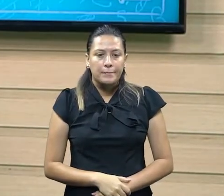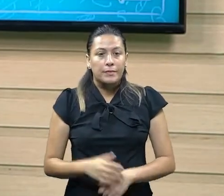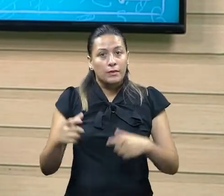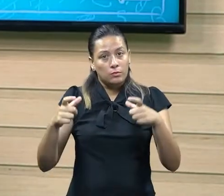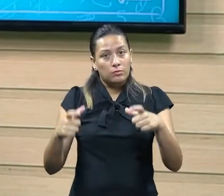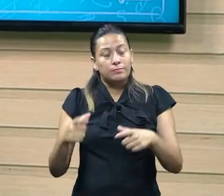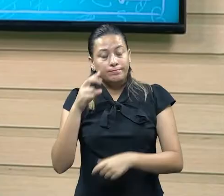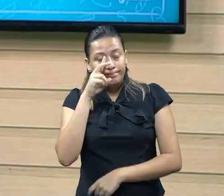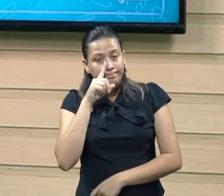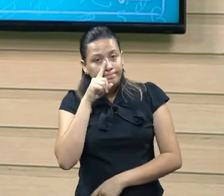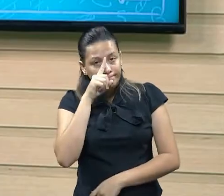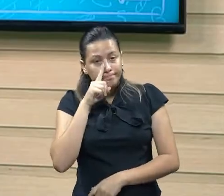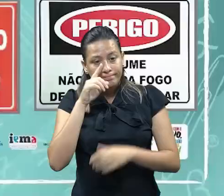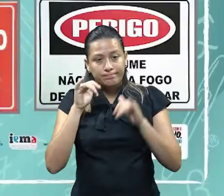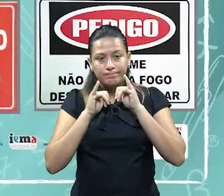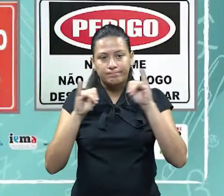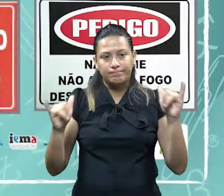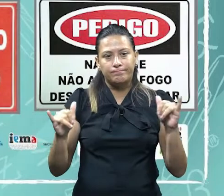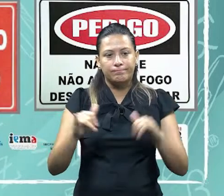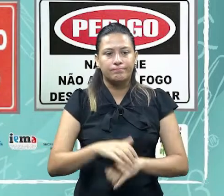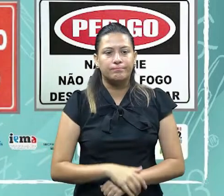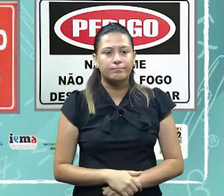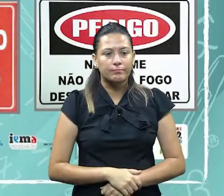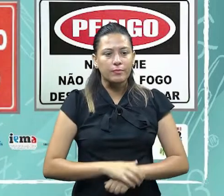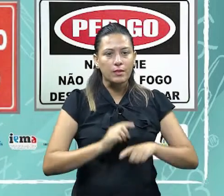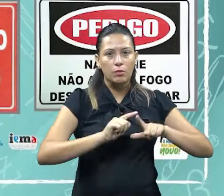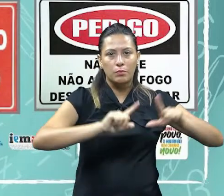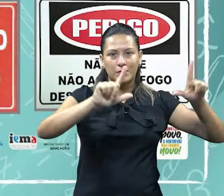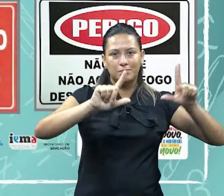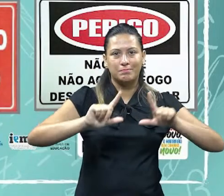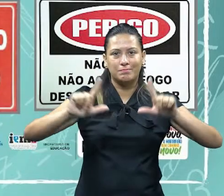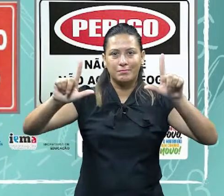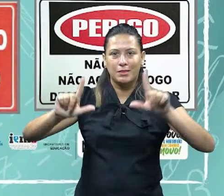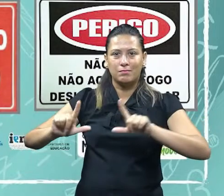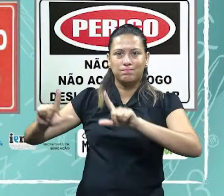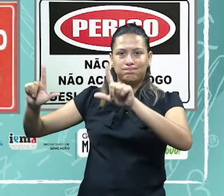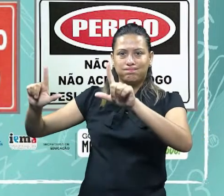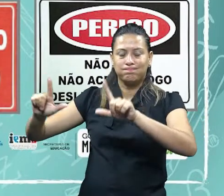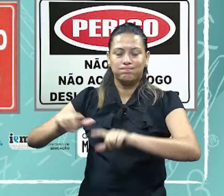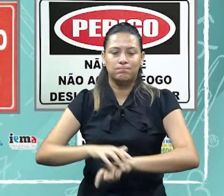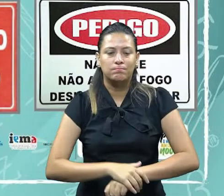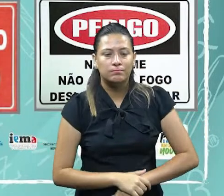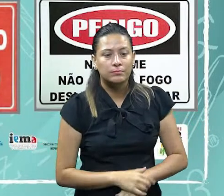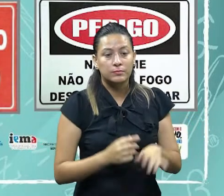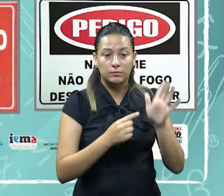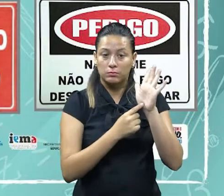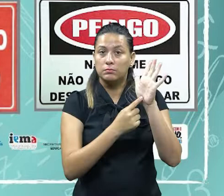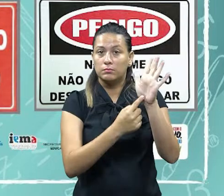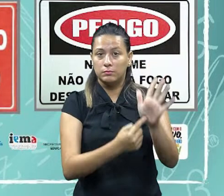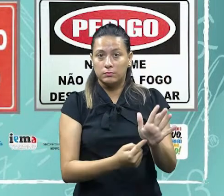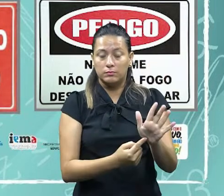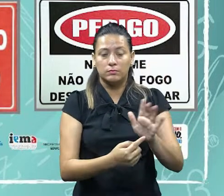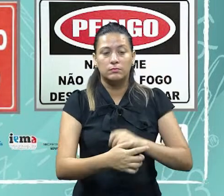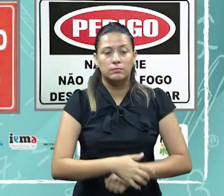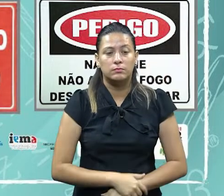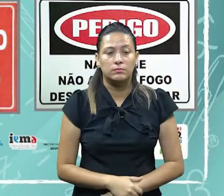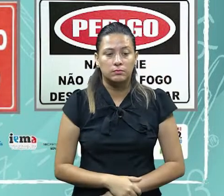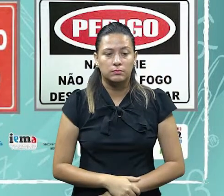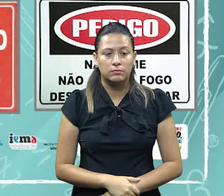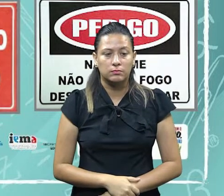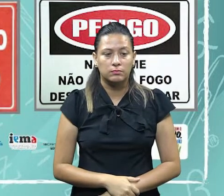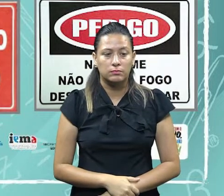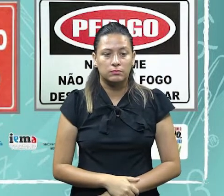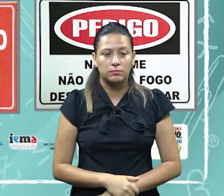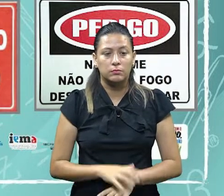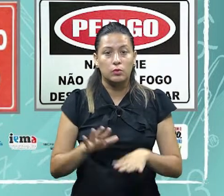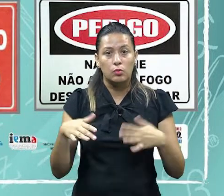é um espaço perigoso. Então aqui nós temos algumas plaquinhas, tá, que mostram